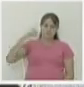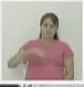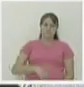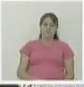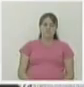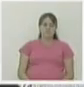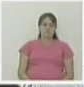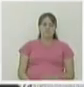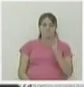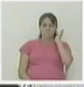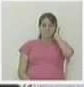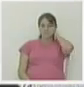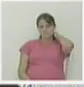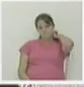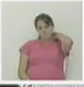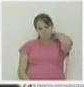rei.